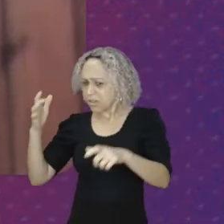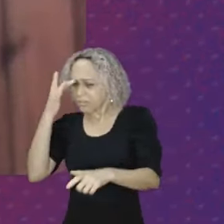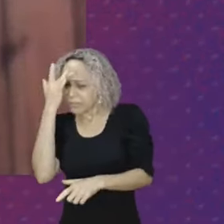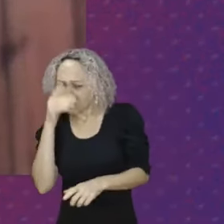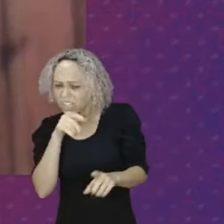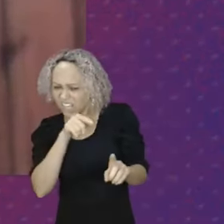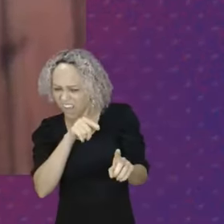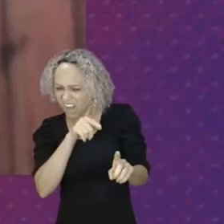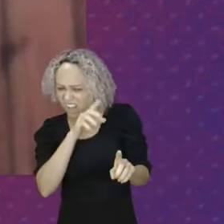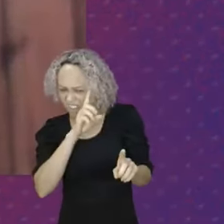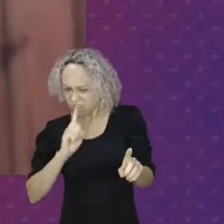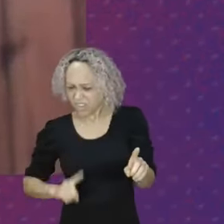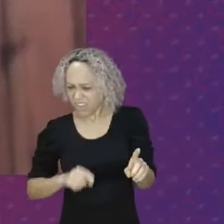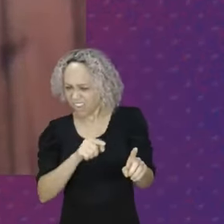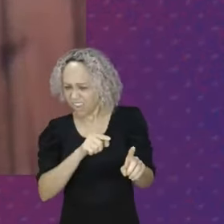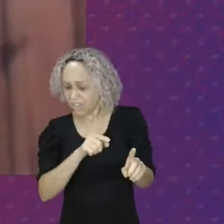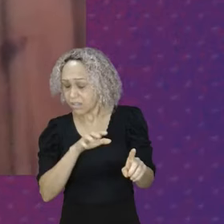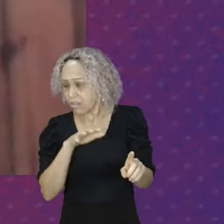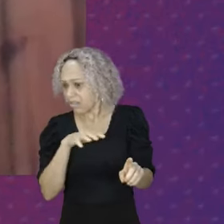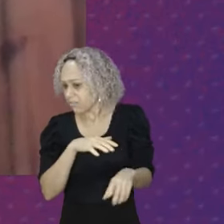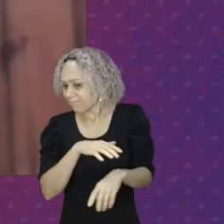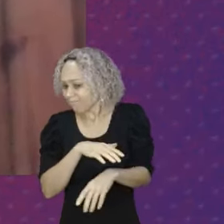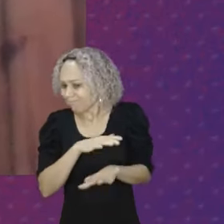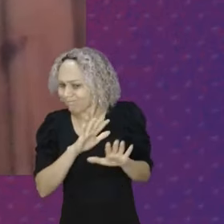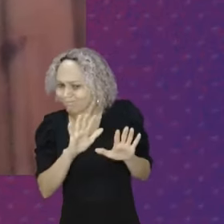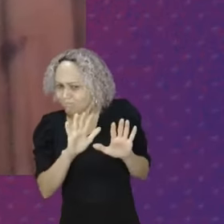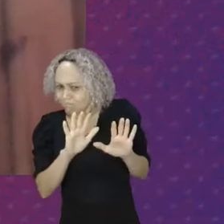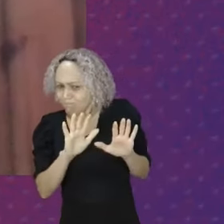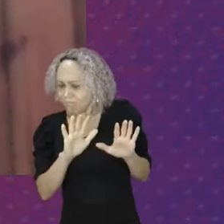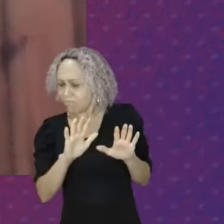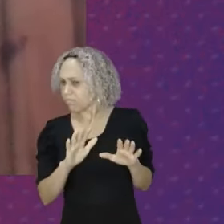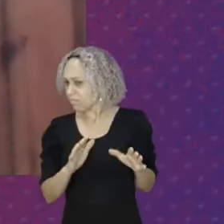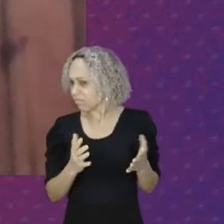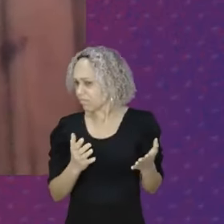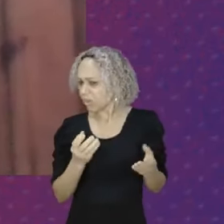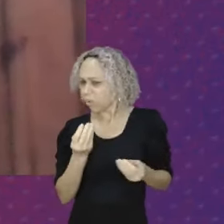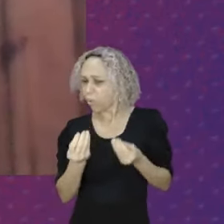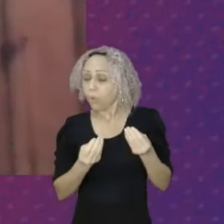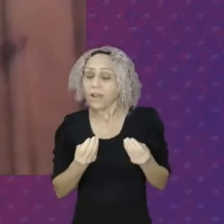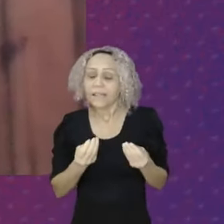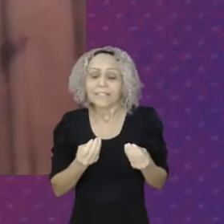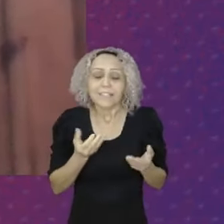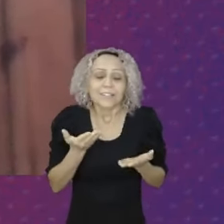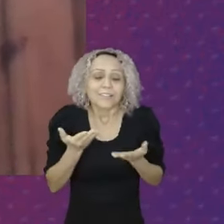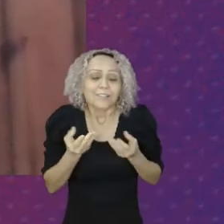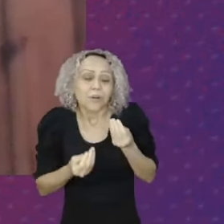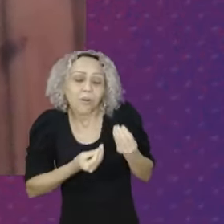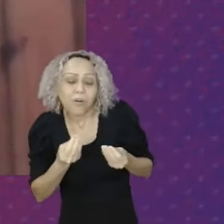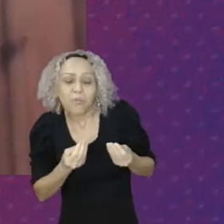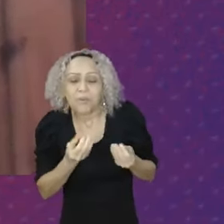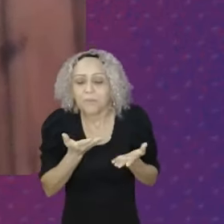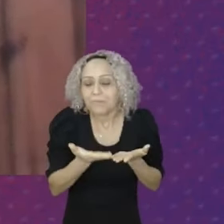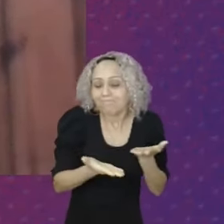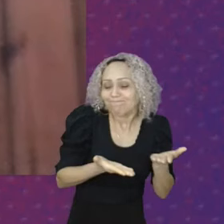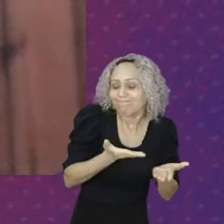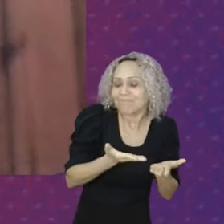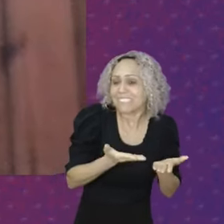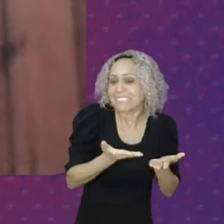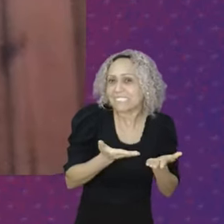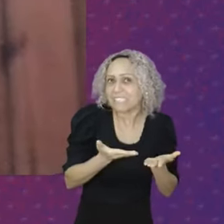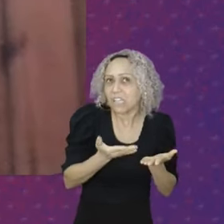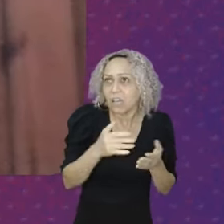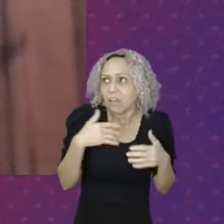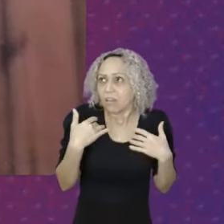grupo por exemplo você me entendeu ah se eu tiver mulher com deficiência no meu grupo feminista o que que eu vou fazer como é que eu vou lidar com ela sabe são várias coisas assim nós temos a